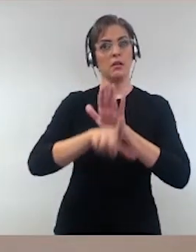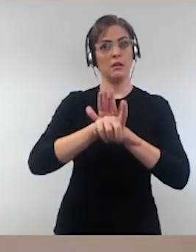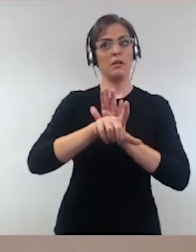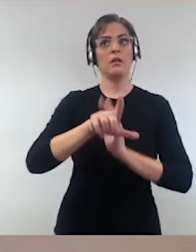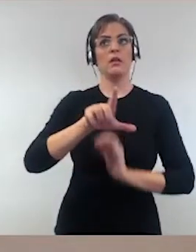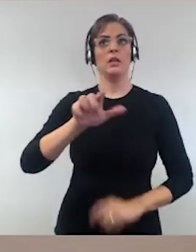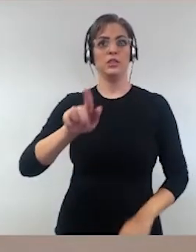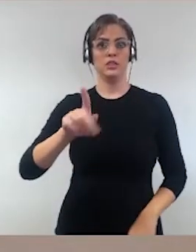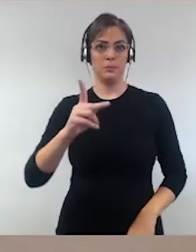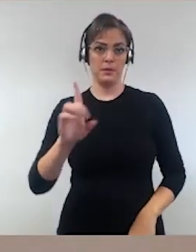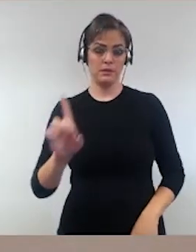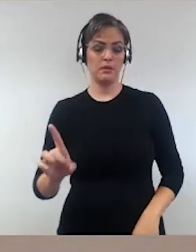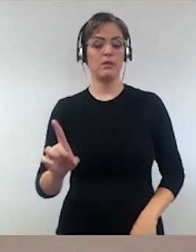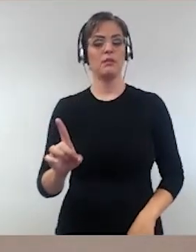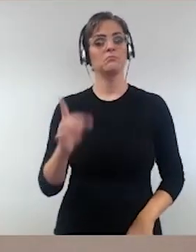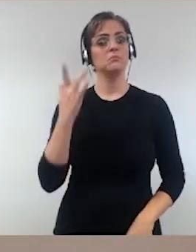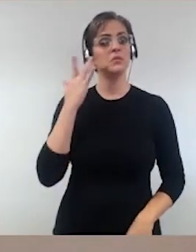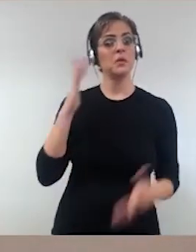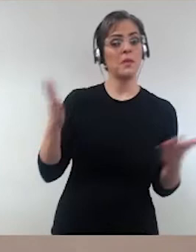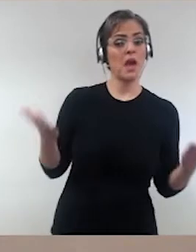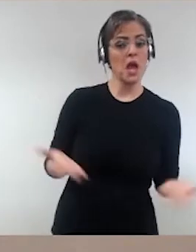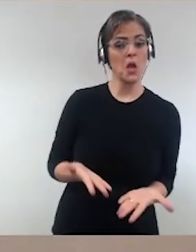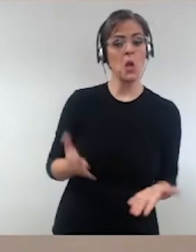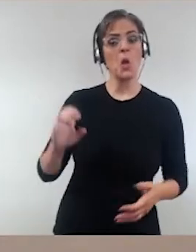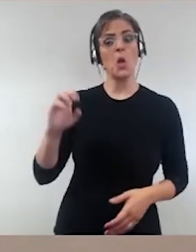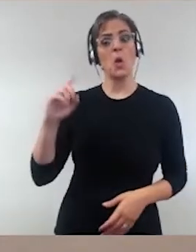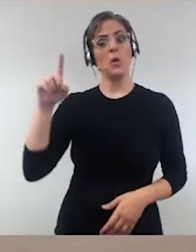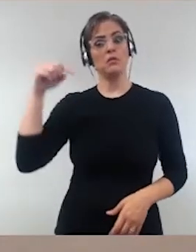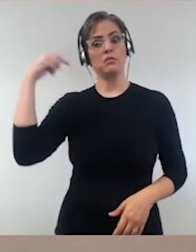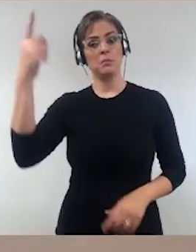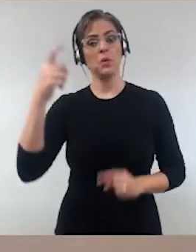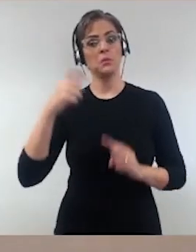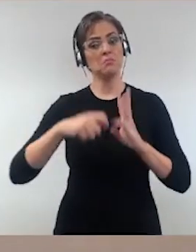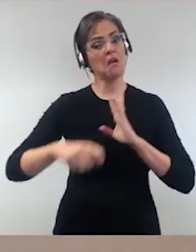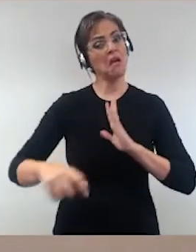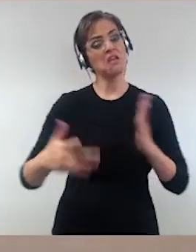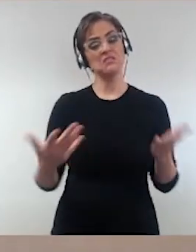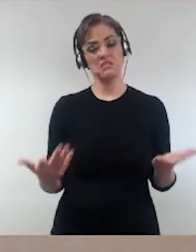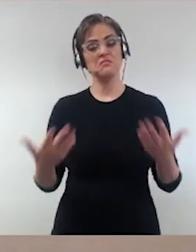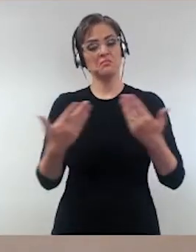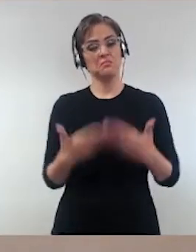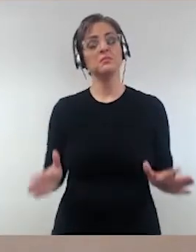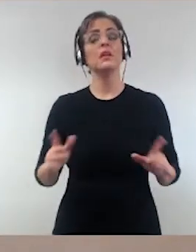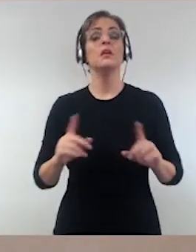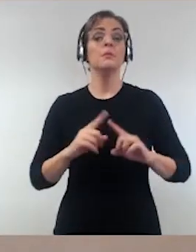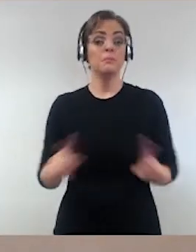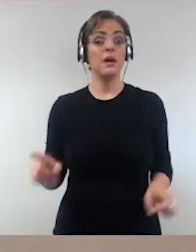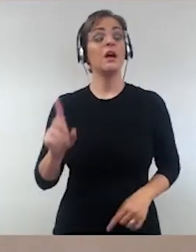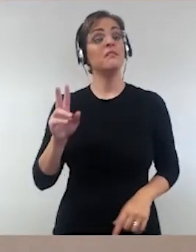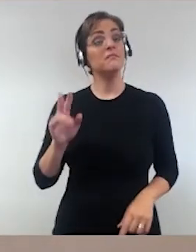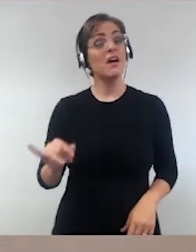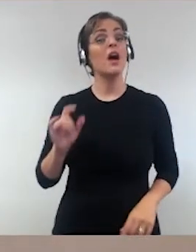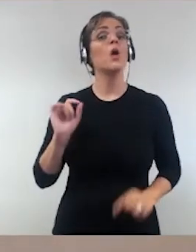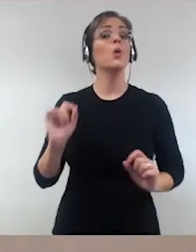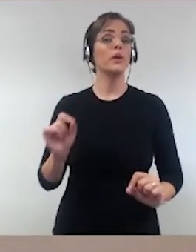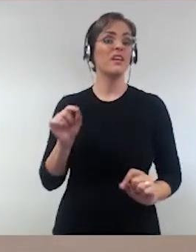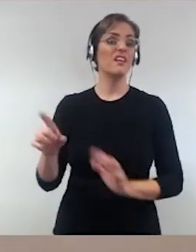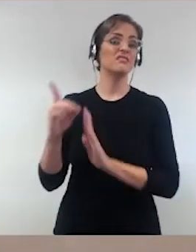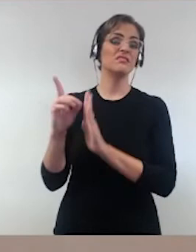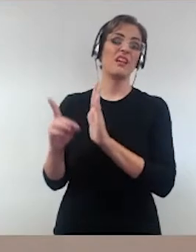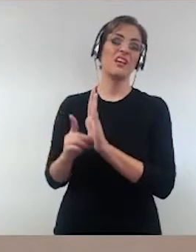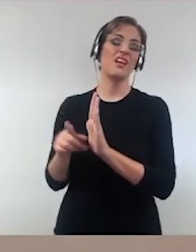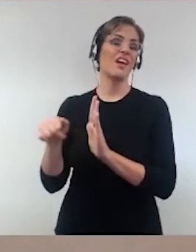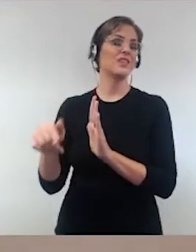Dados, a gente não sabe se vai ser agora, né, ou nos próximos meses, mas certamente vai colocar esse decreto, eu diria, na